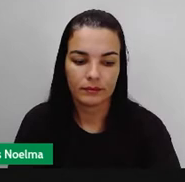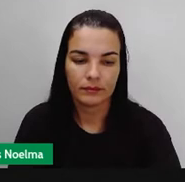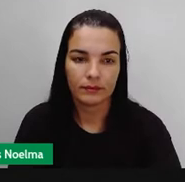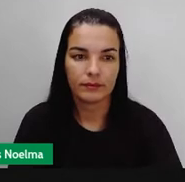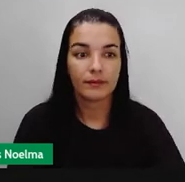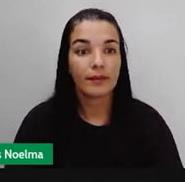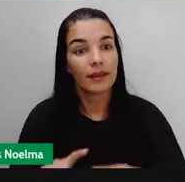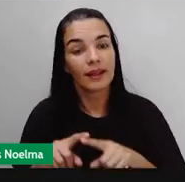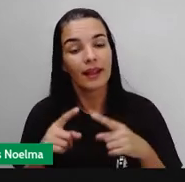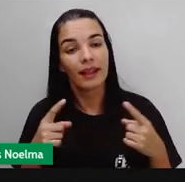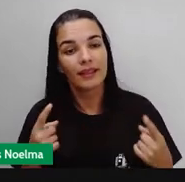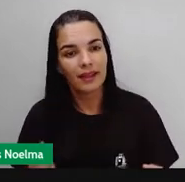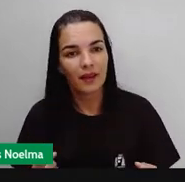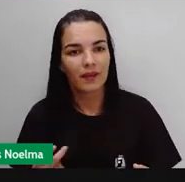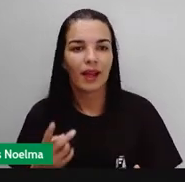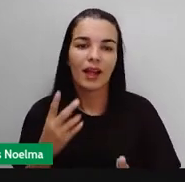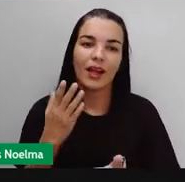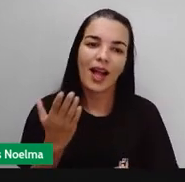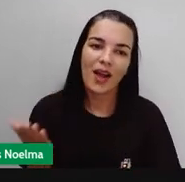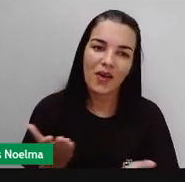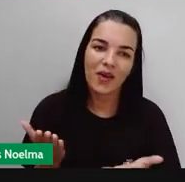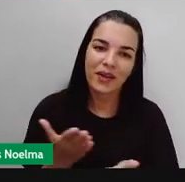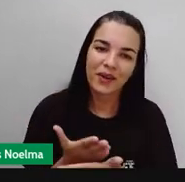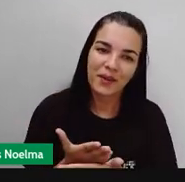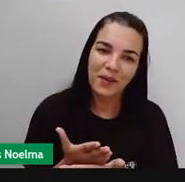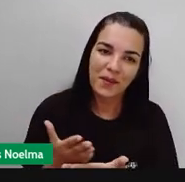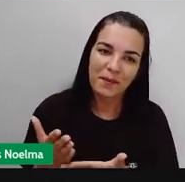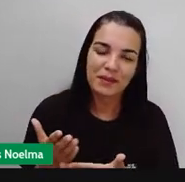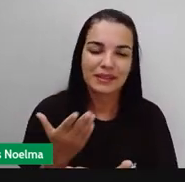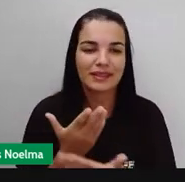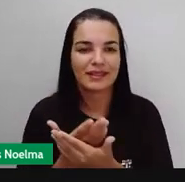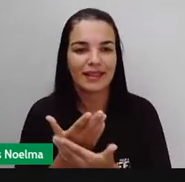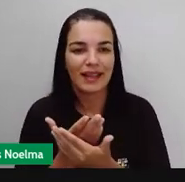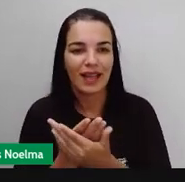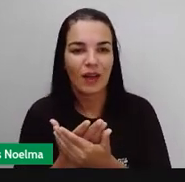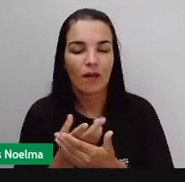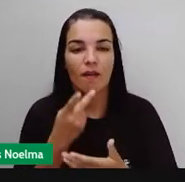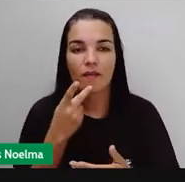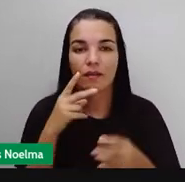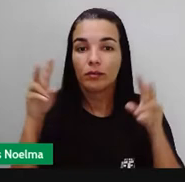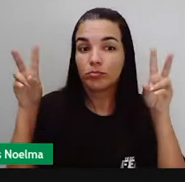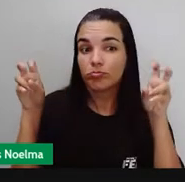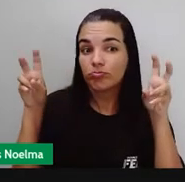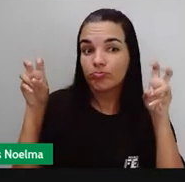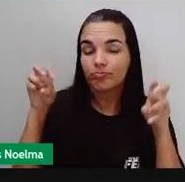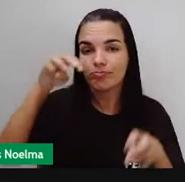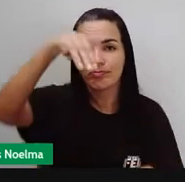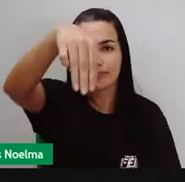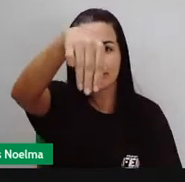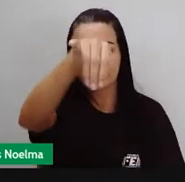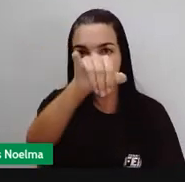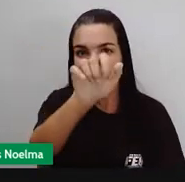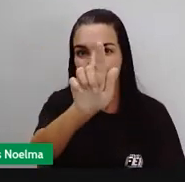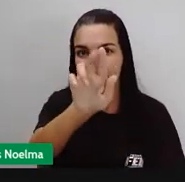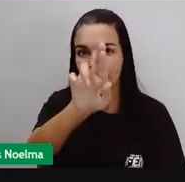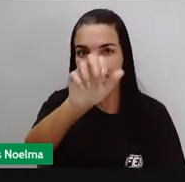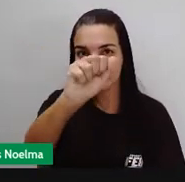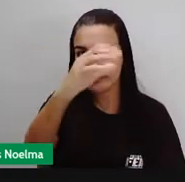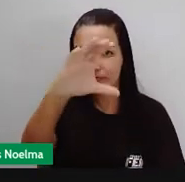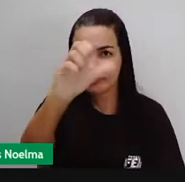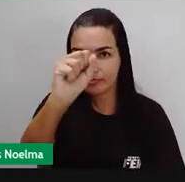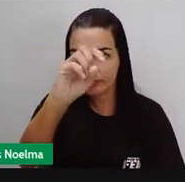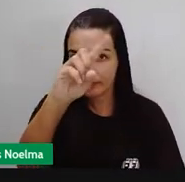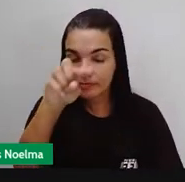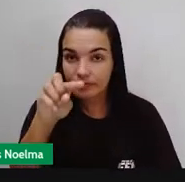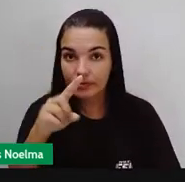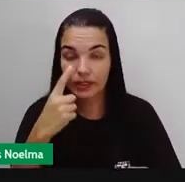E assim a gente começa aí a nossa aula falando sobre migração. Nesse caso do vídeo, nós